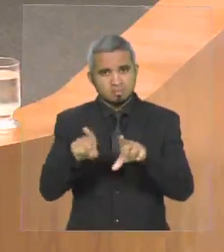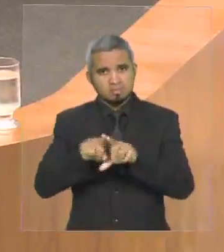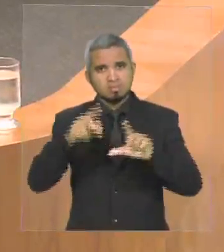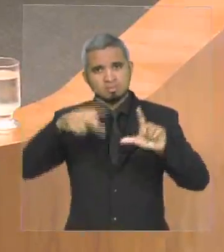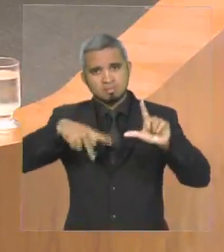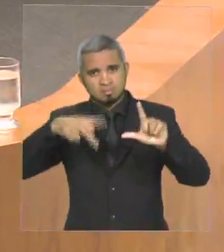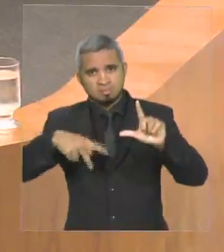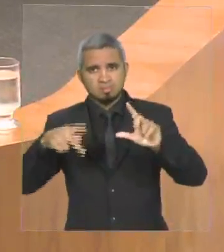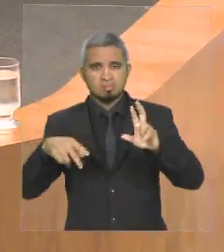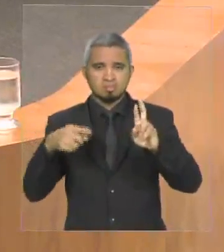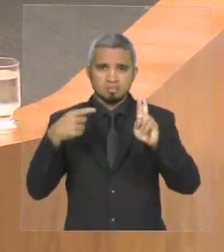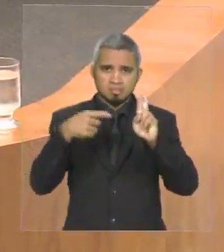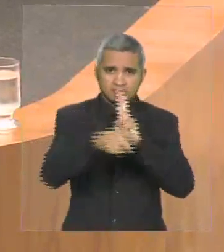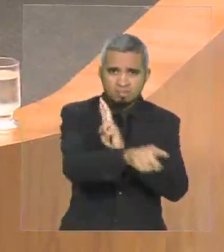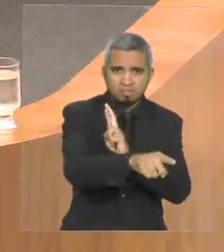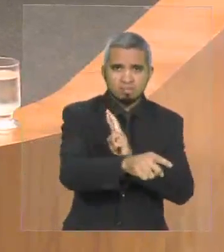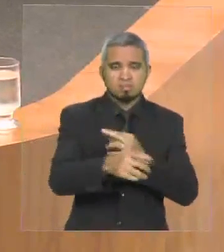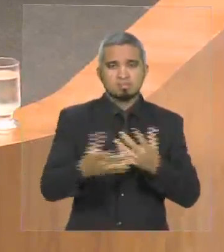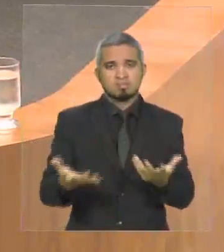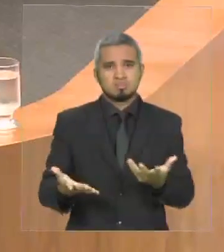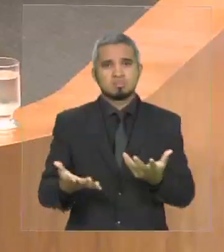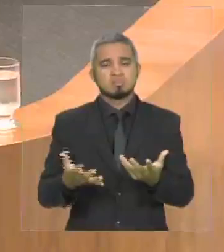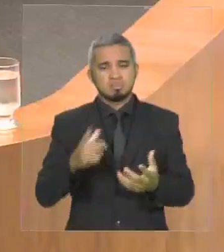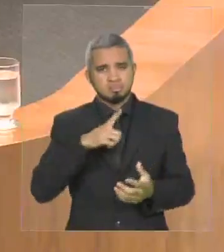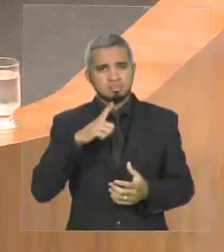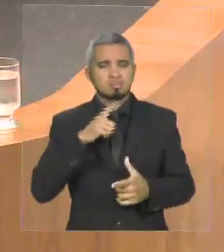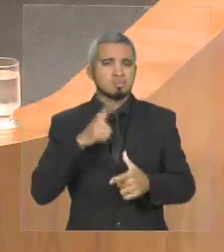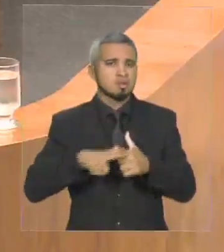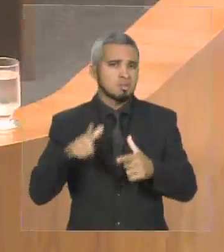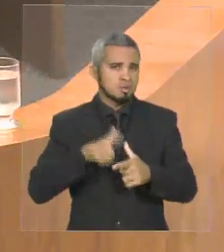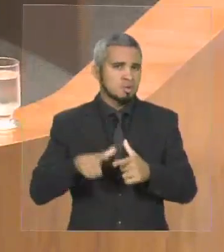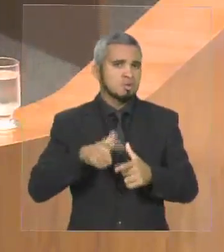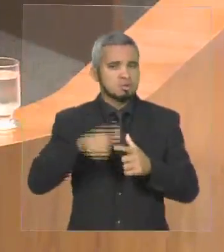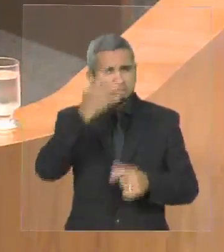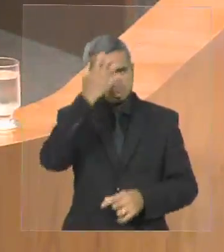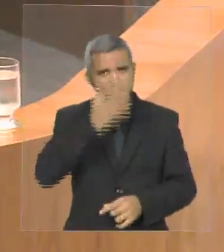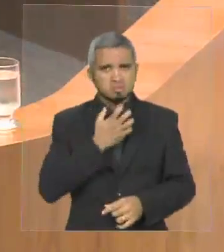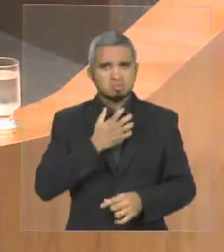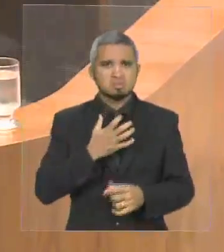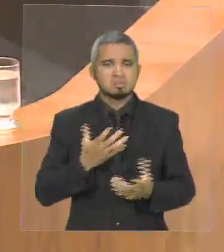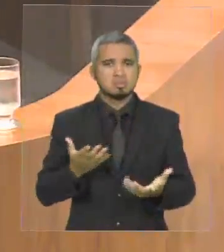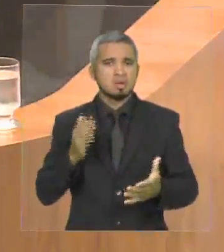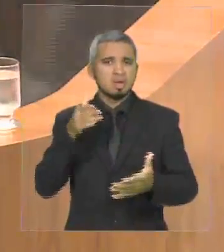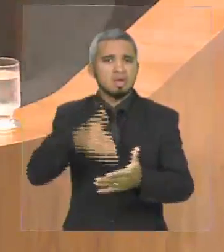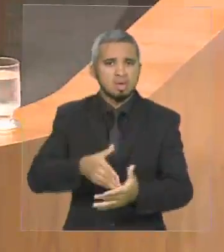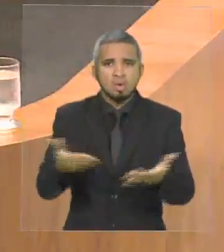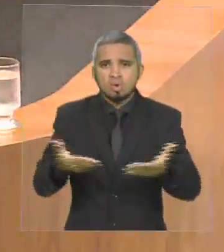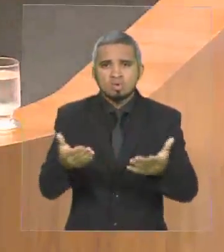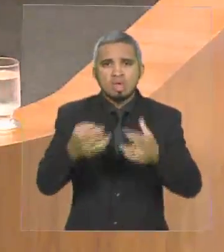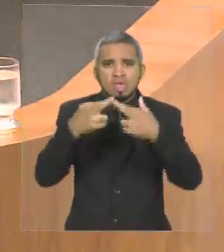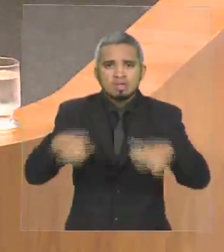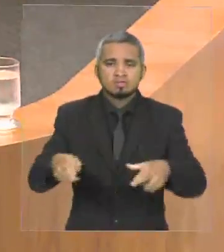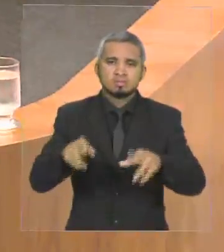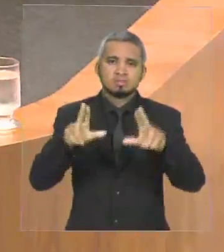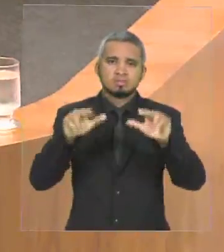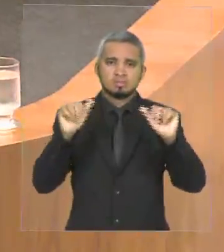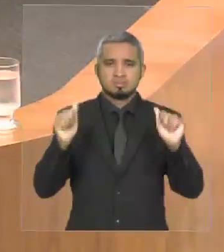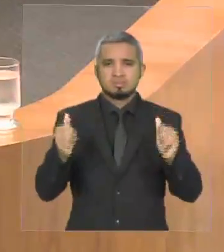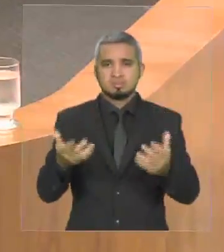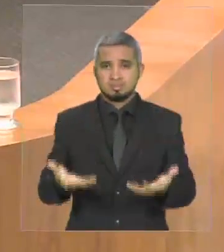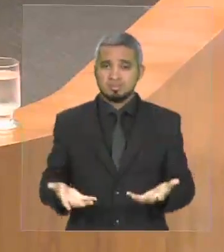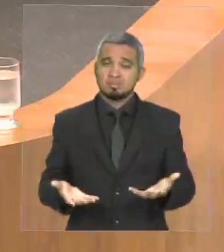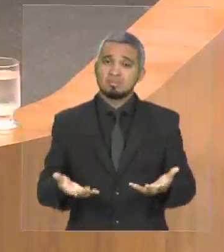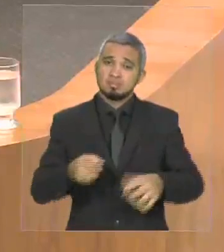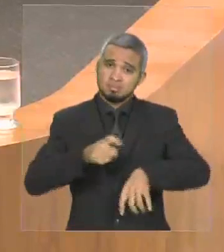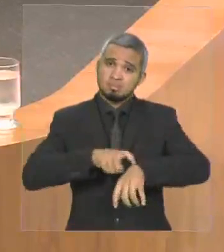Raposa, porque é um problema grave, indiscutivelmente grave, até hoje não resolvido no Estado do Maranhão. Portanto,